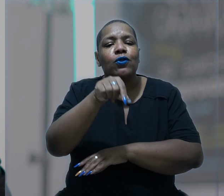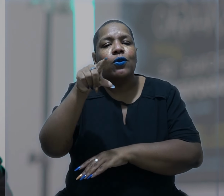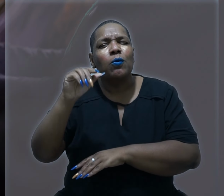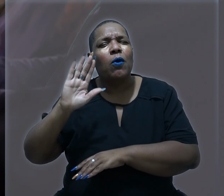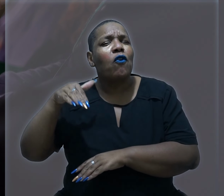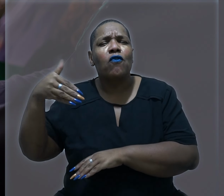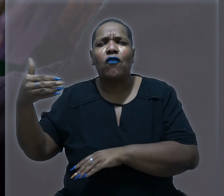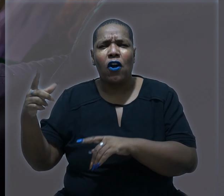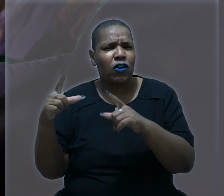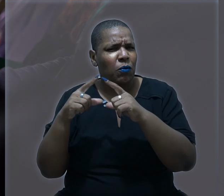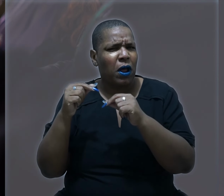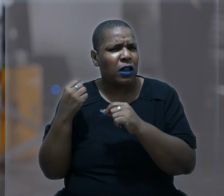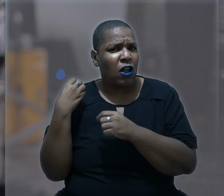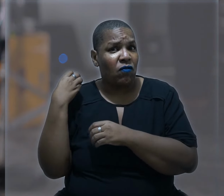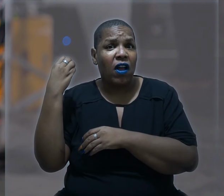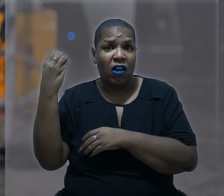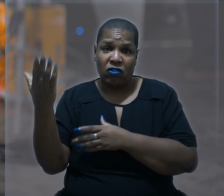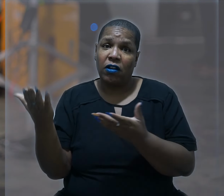de Brasília.